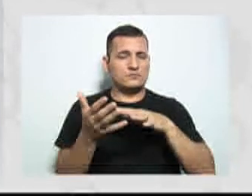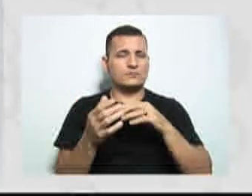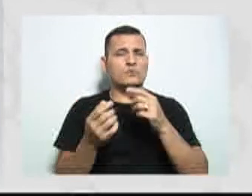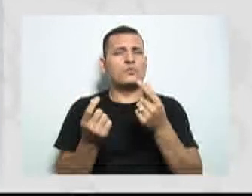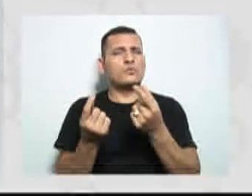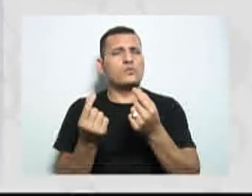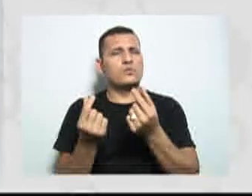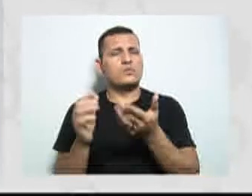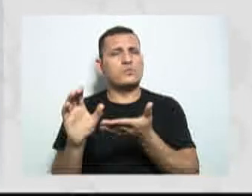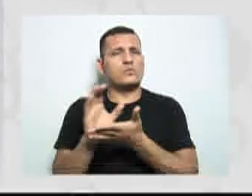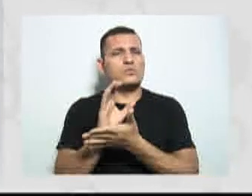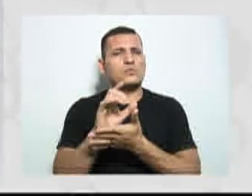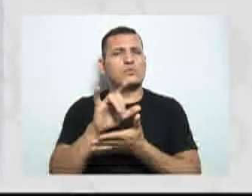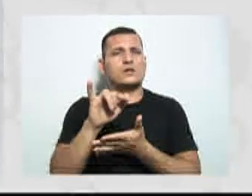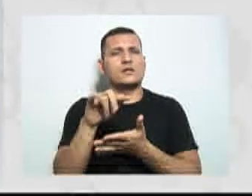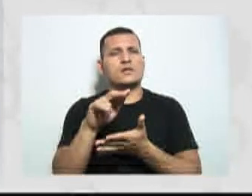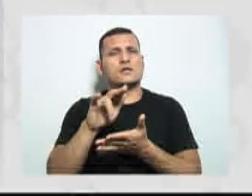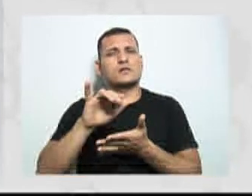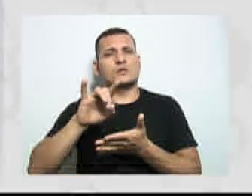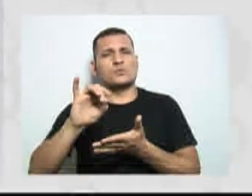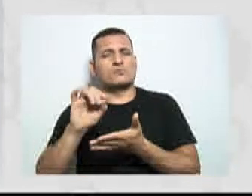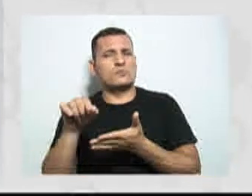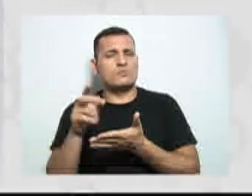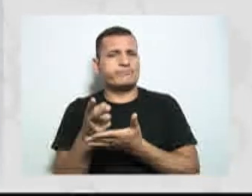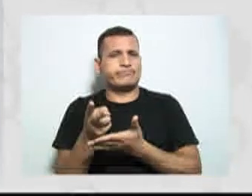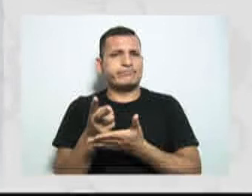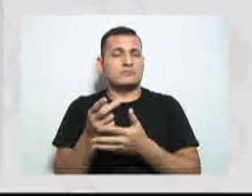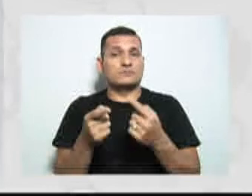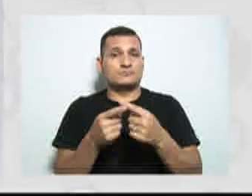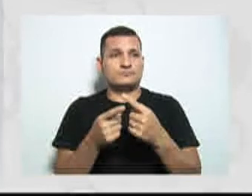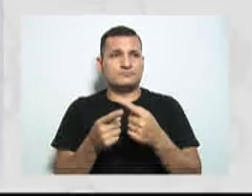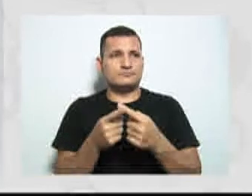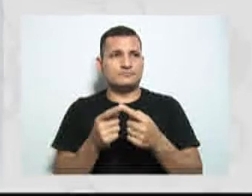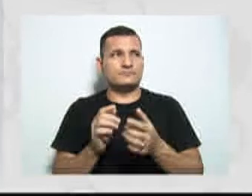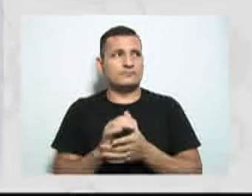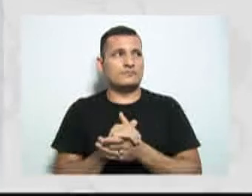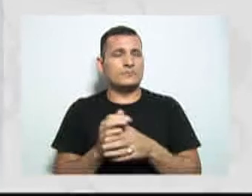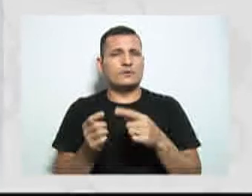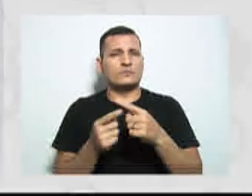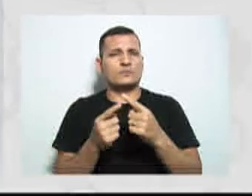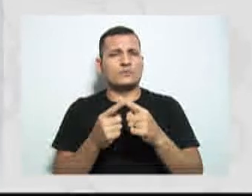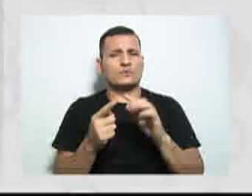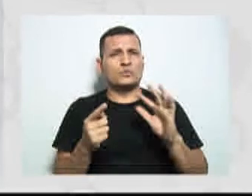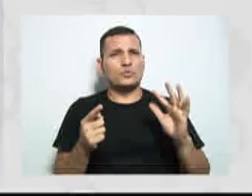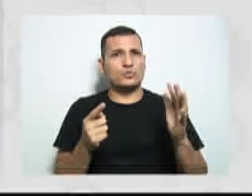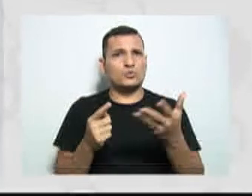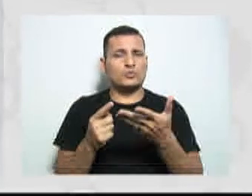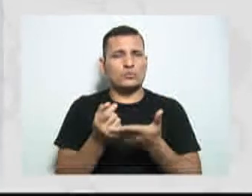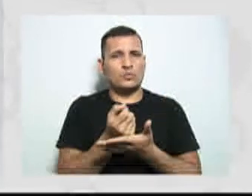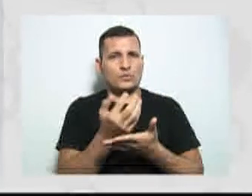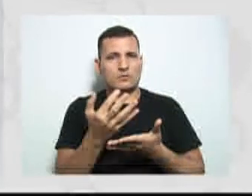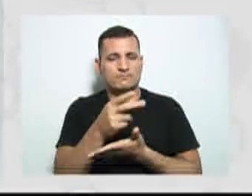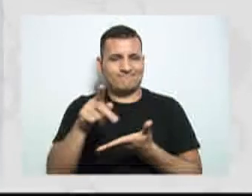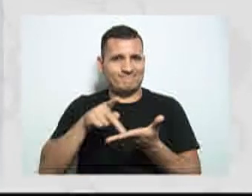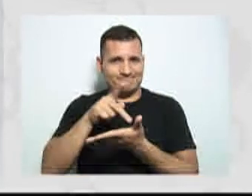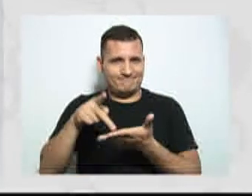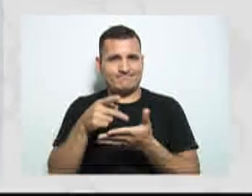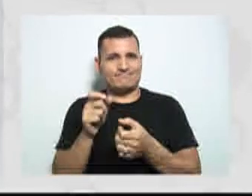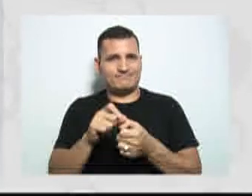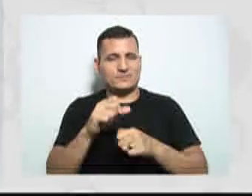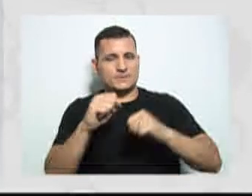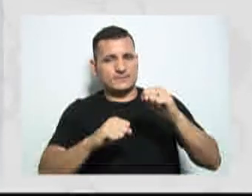operacional líquido, ele foi o mesmo. Por quê? Porque toda a quantidade produzida foi vendida. Então,